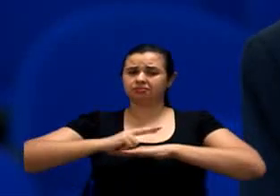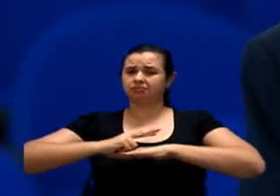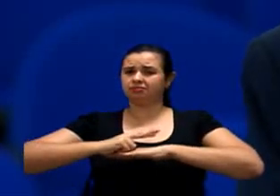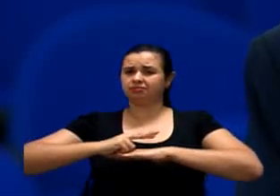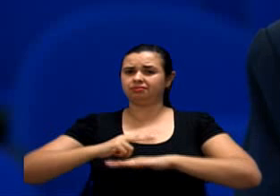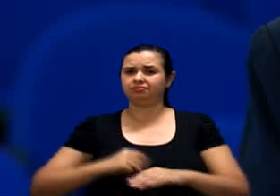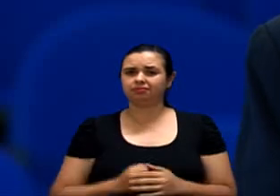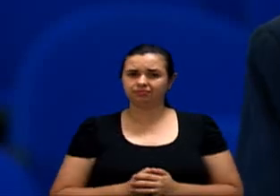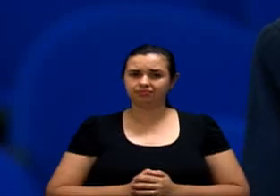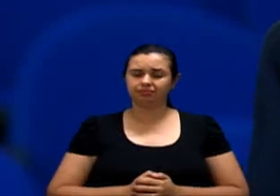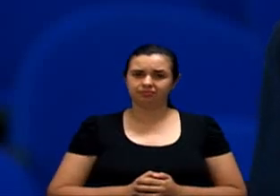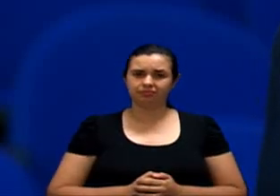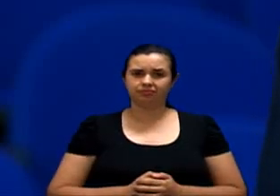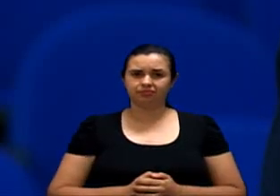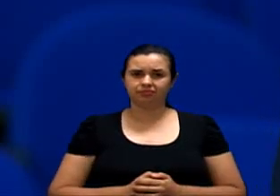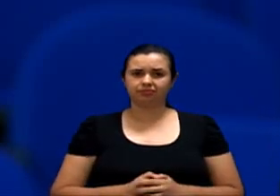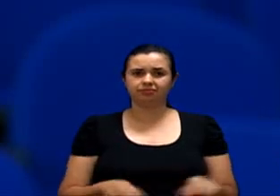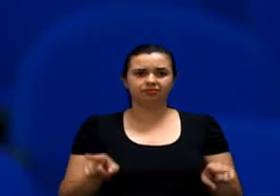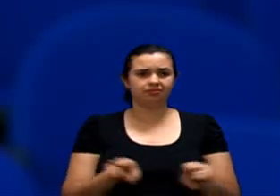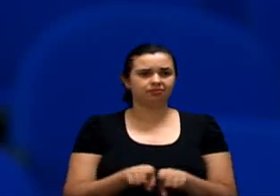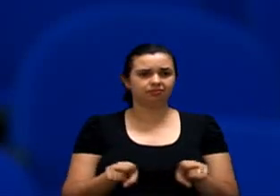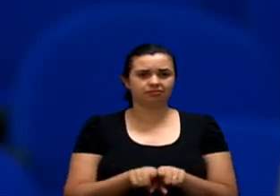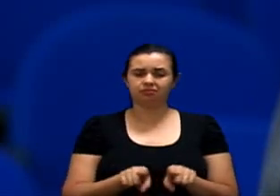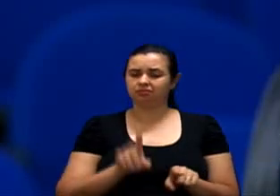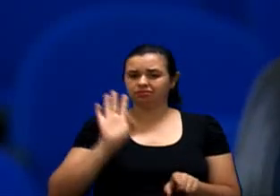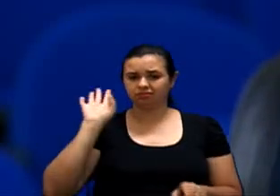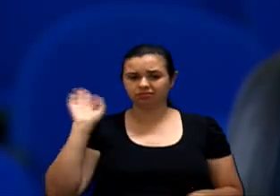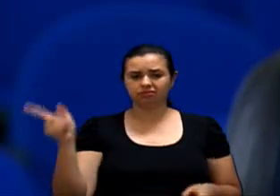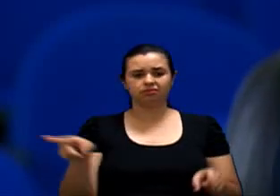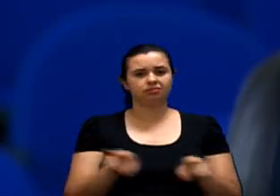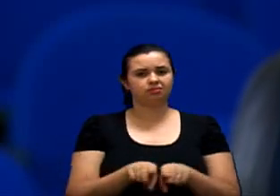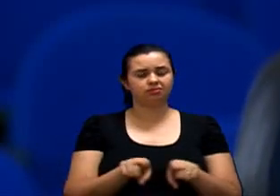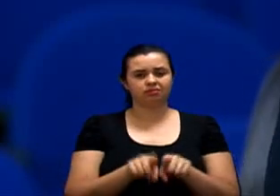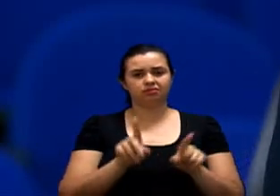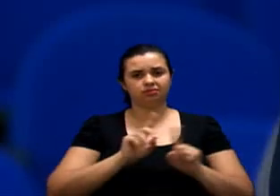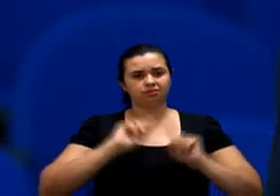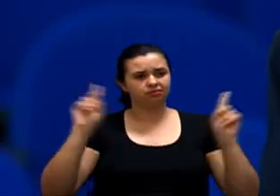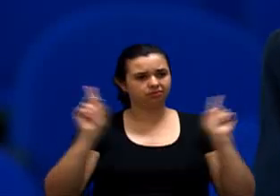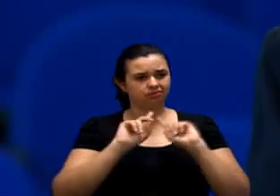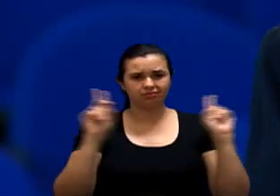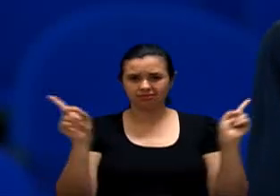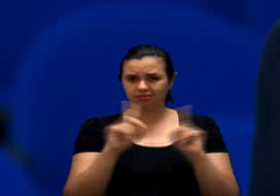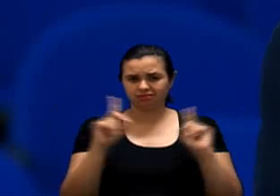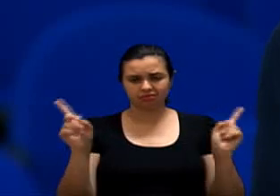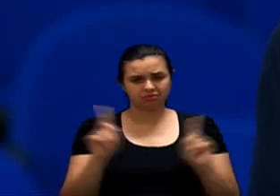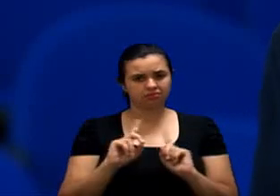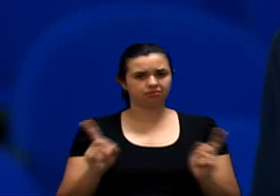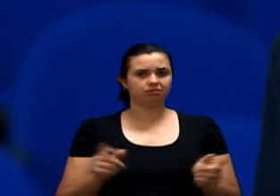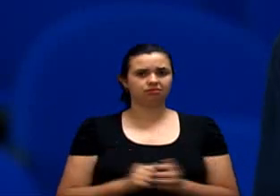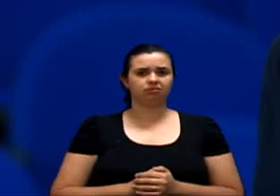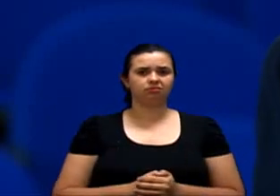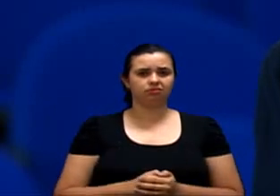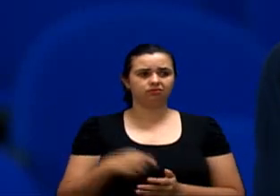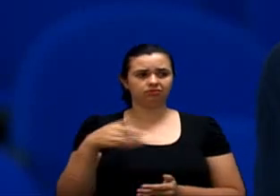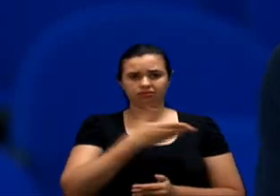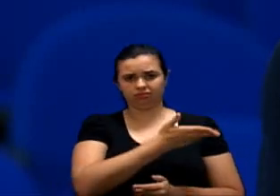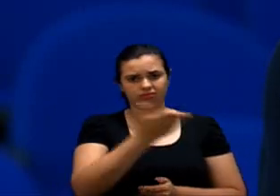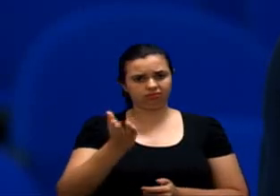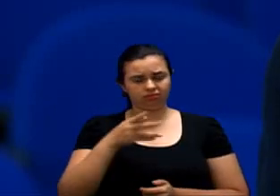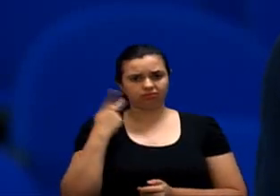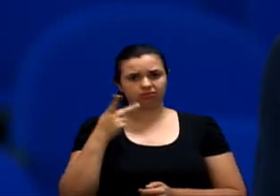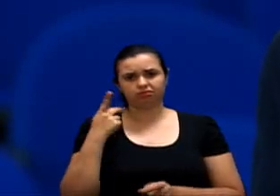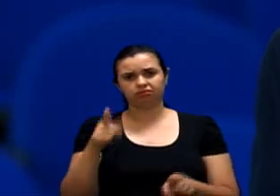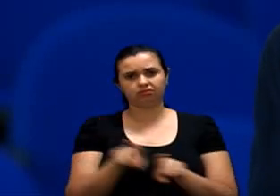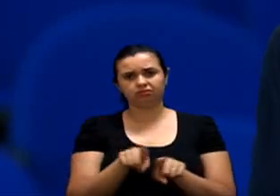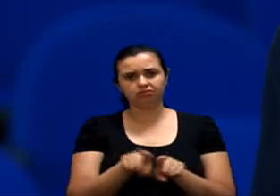Saúde ou recebe todo tipo de pedido de socorro aqui pelo celular, senhor ou qualquer outro vereador aqui, ou vereadora nesta